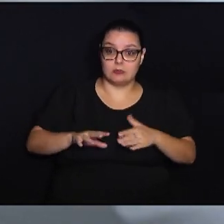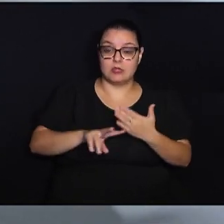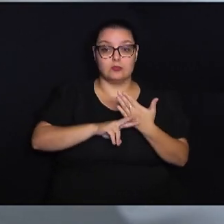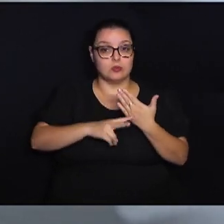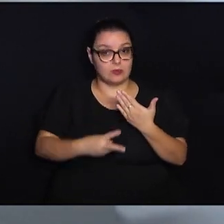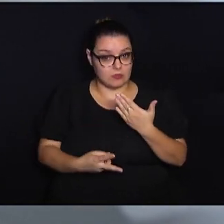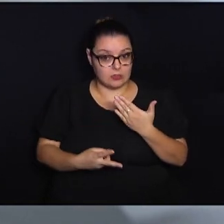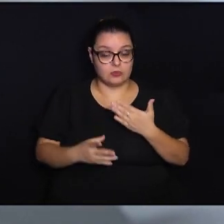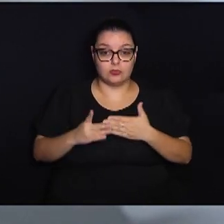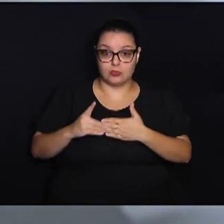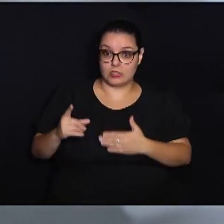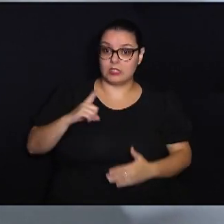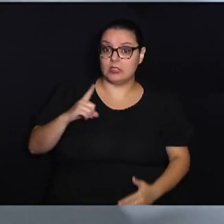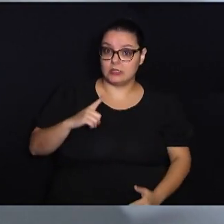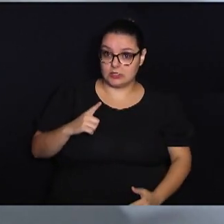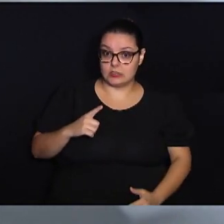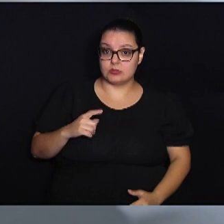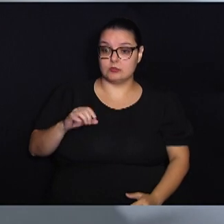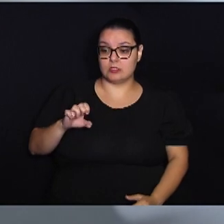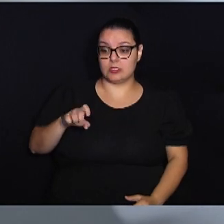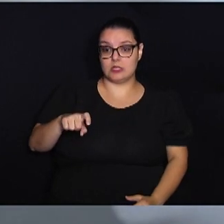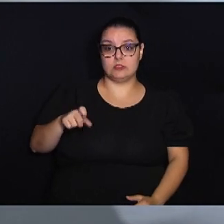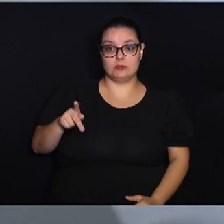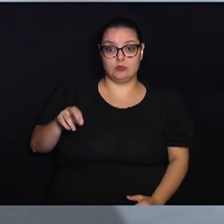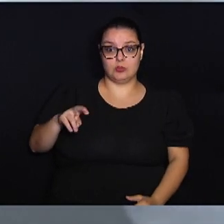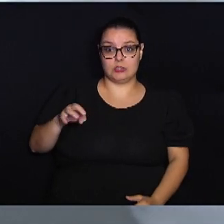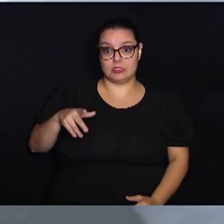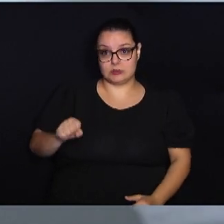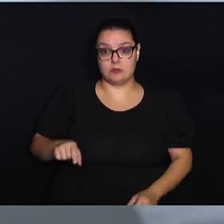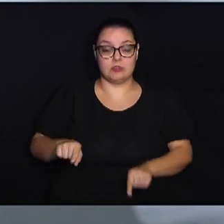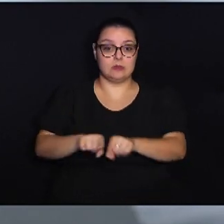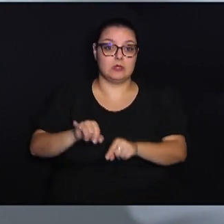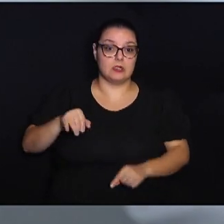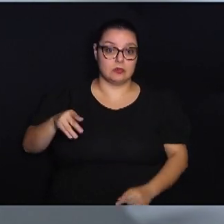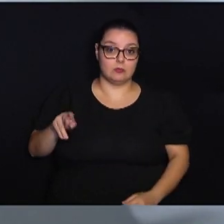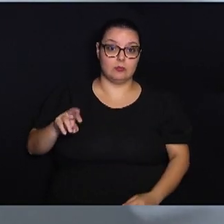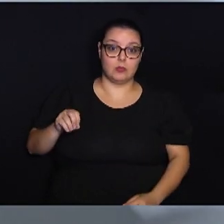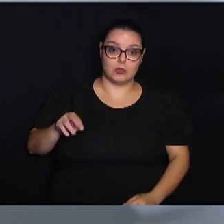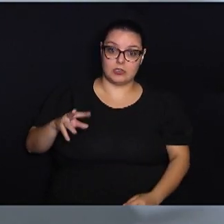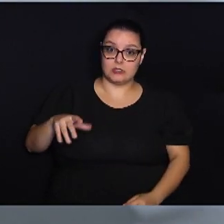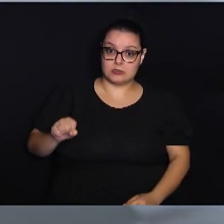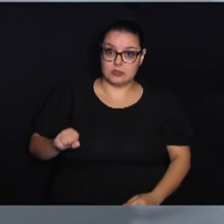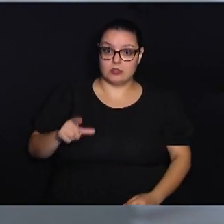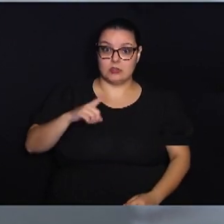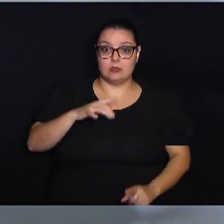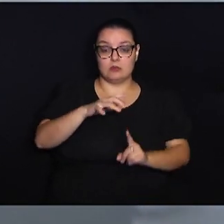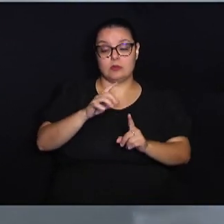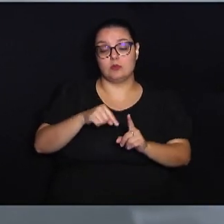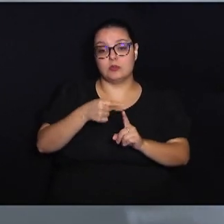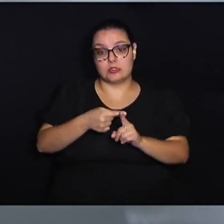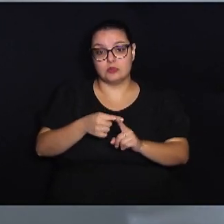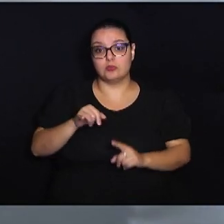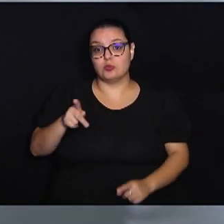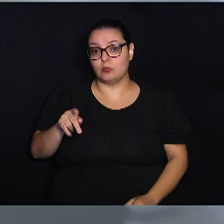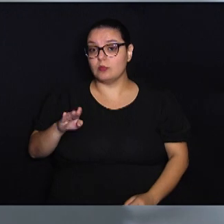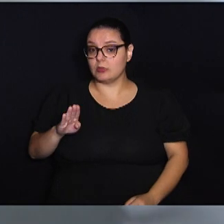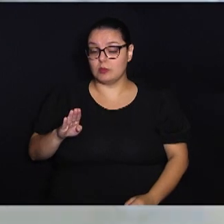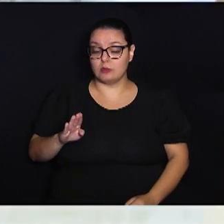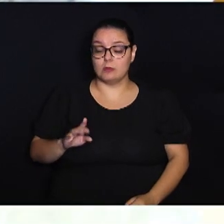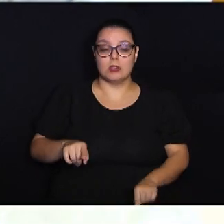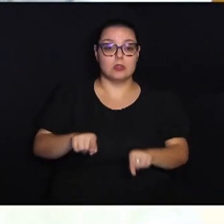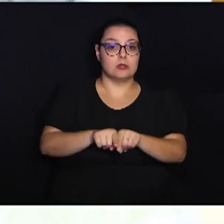minutos, o filme revela uma potente mobilização social para combater a fome e promover a saúde da